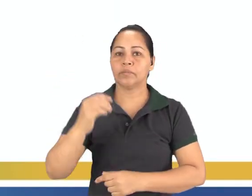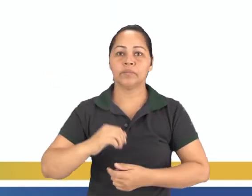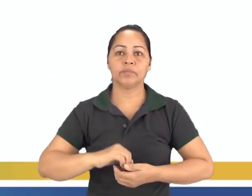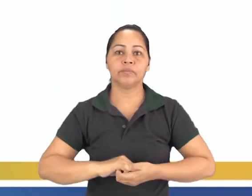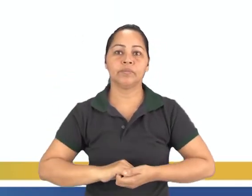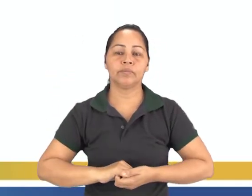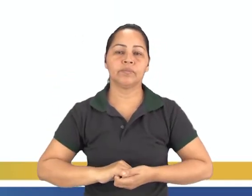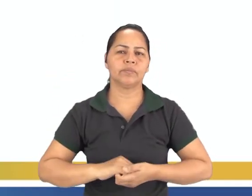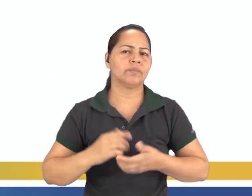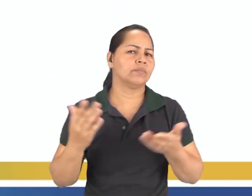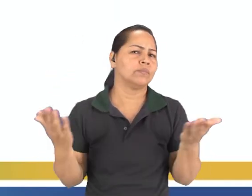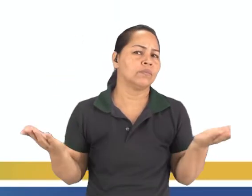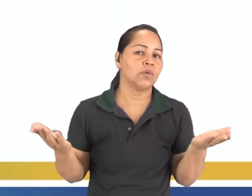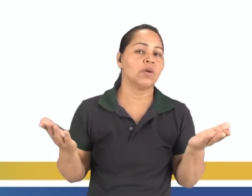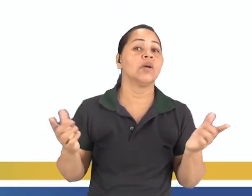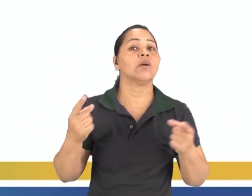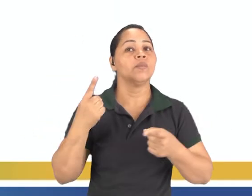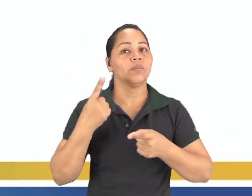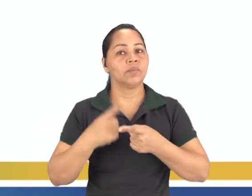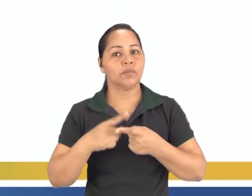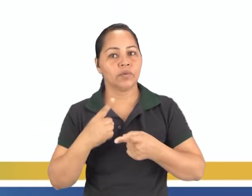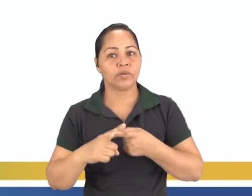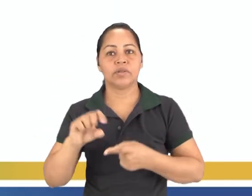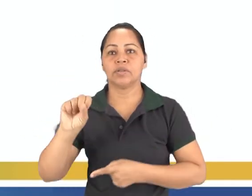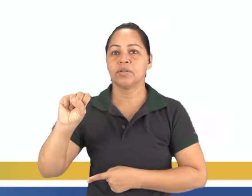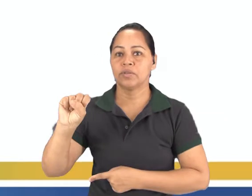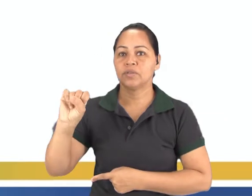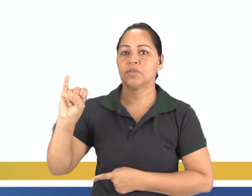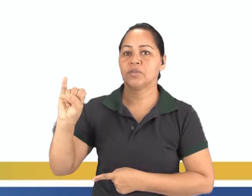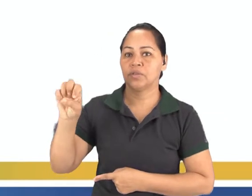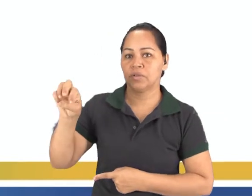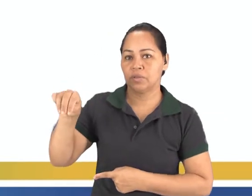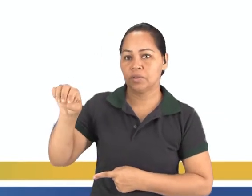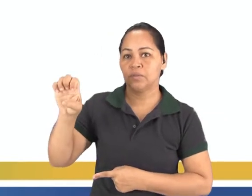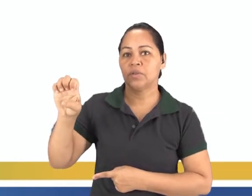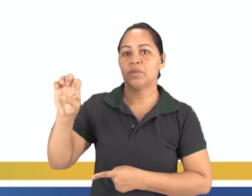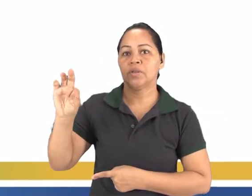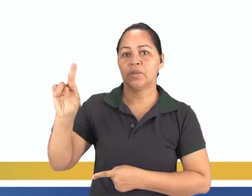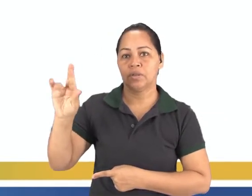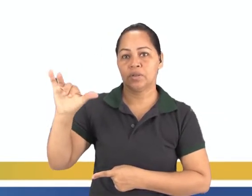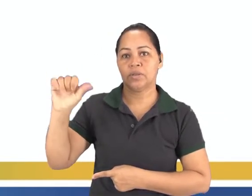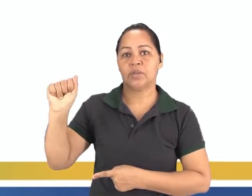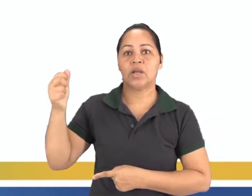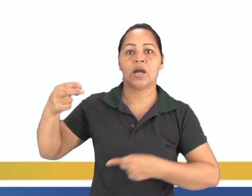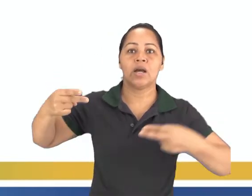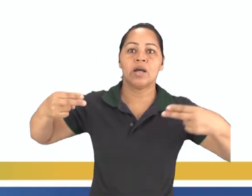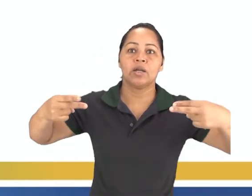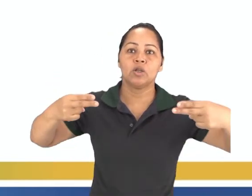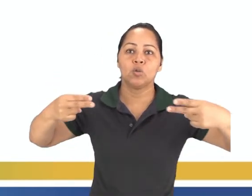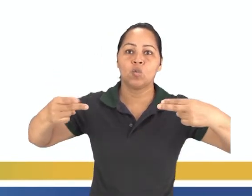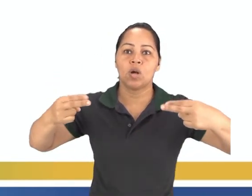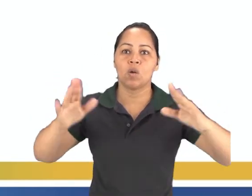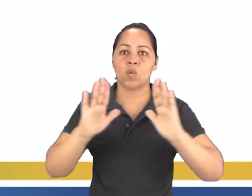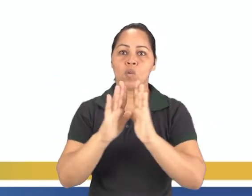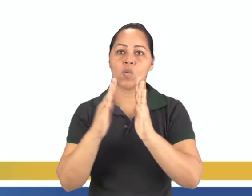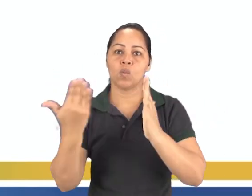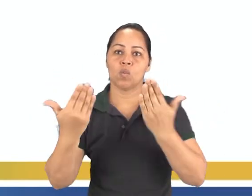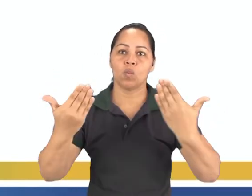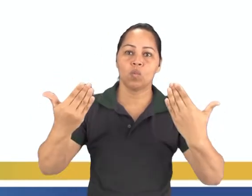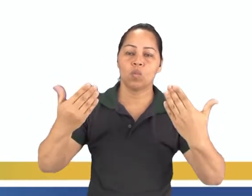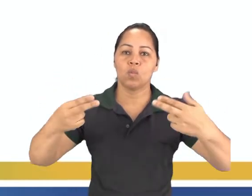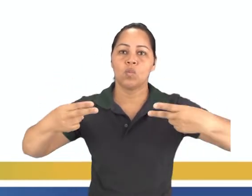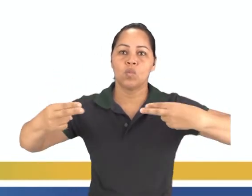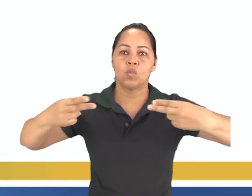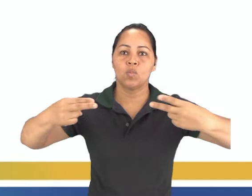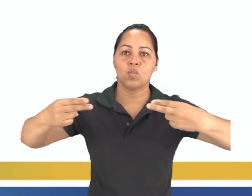Então, isso só é possível através da simetria de reflexão ou simetria axial. Outra maneira que